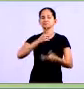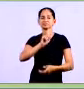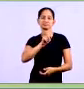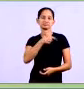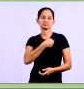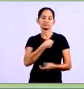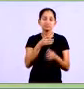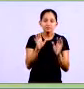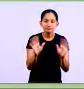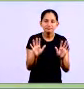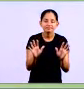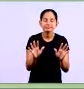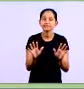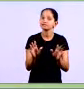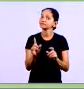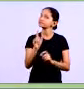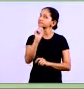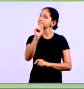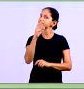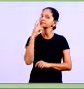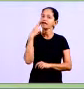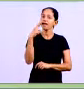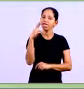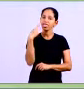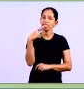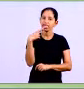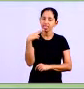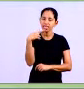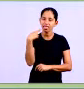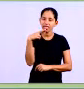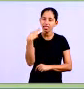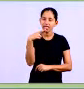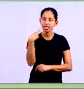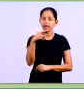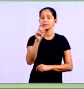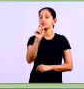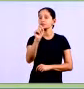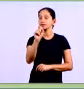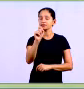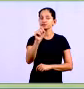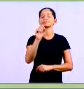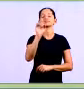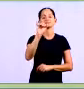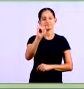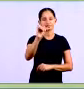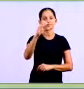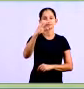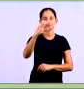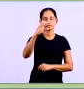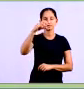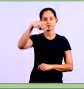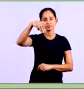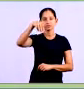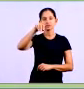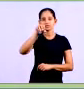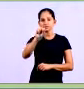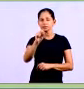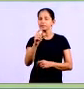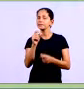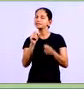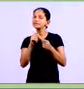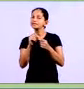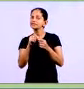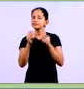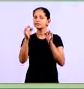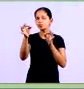falando aí, pessoal? Está reclamando do ICMS, né? Ele está reclamando do ICMS que é um imposto alto, mas será que ele está lançando